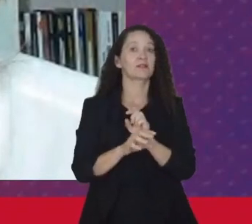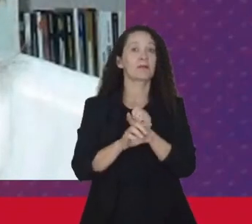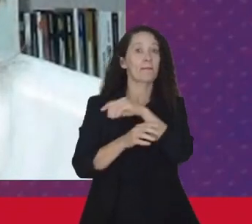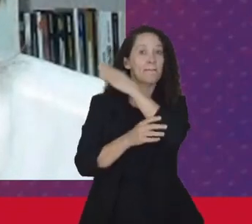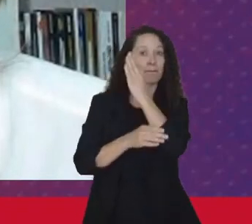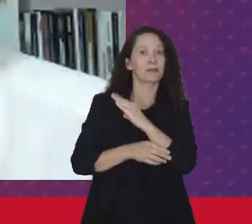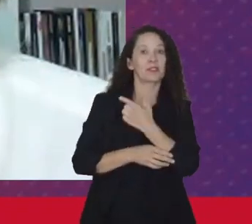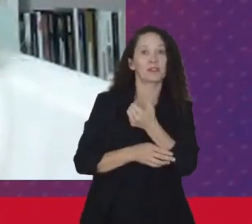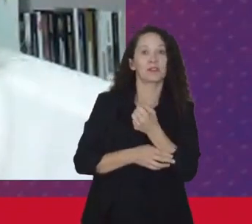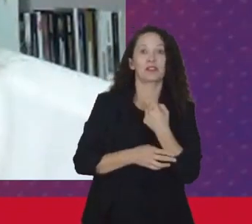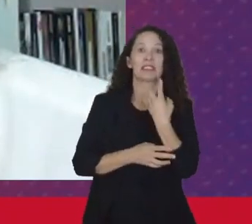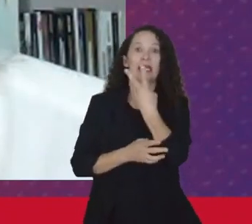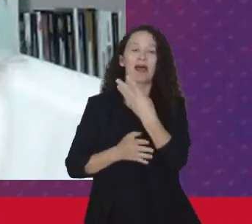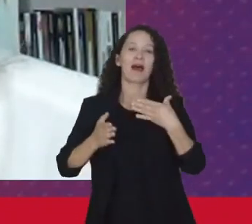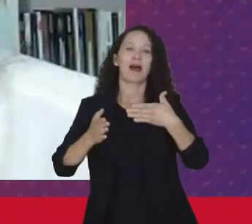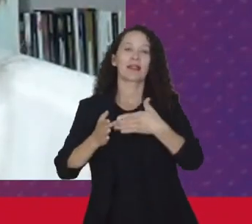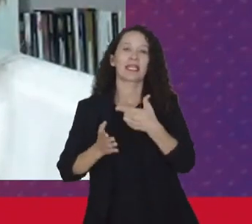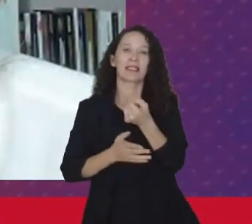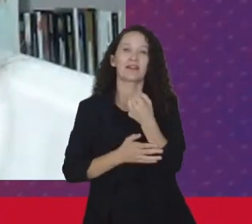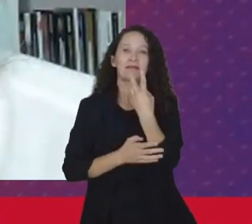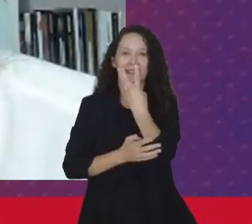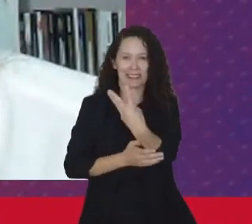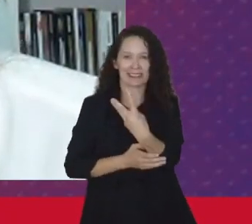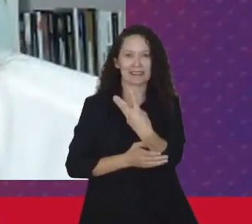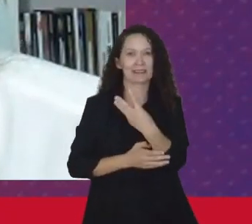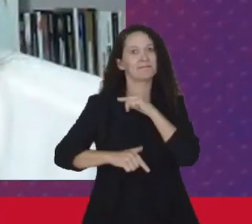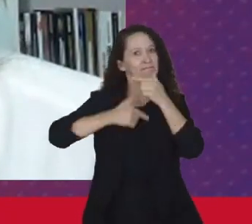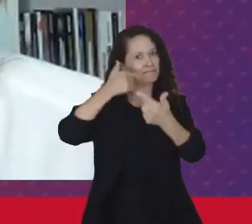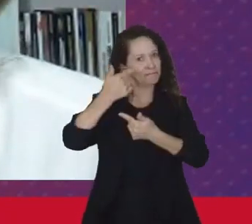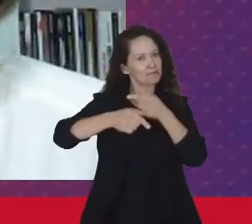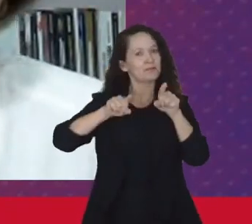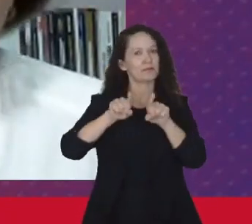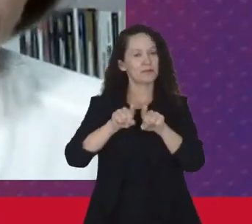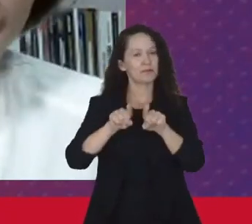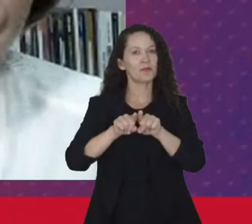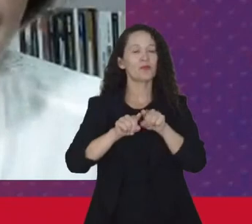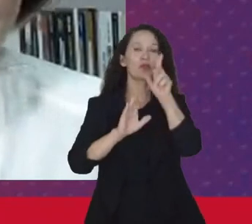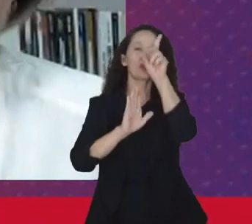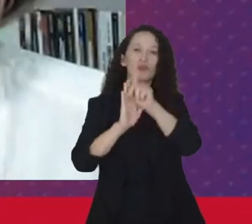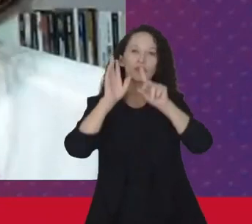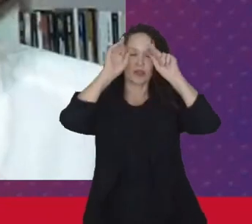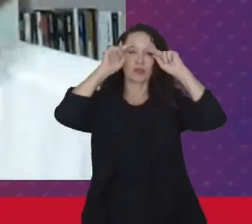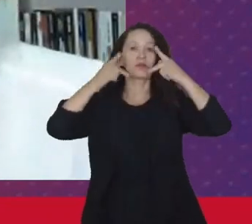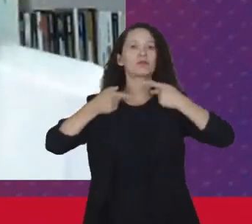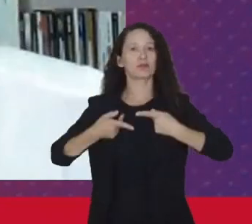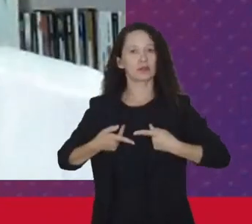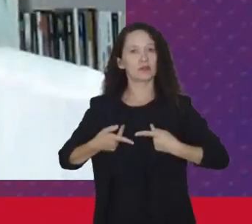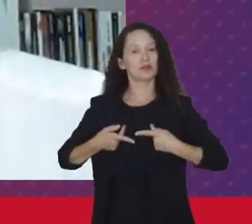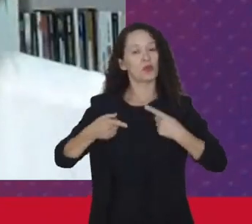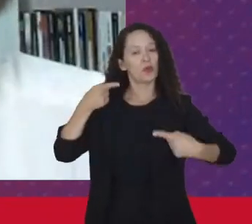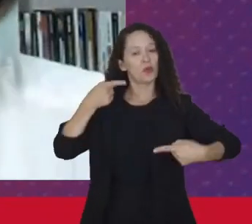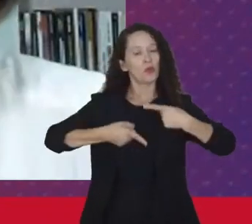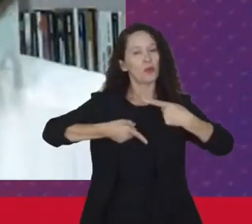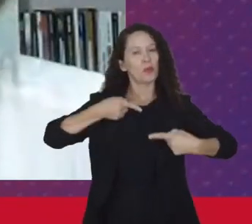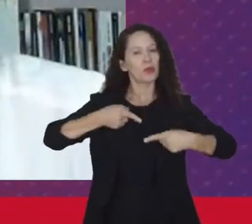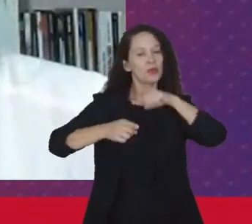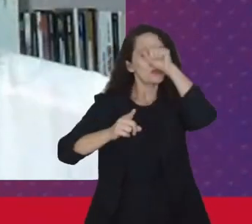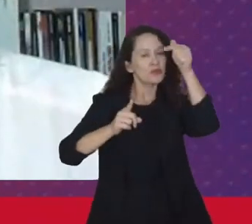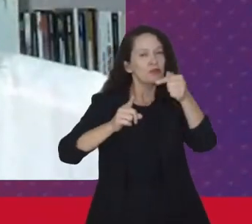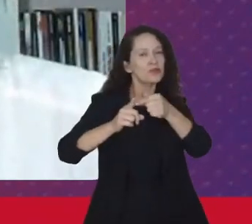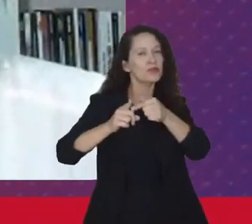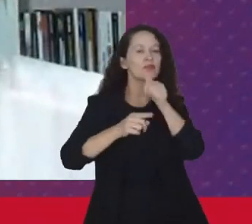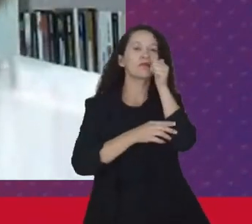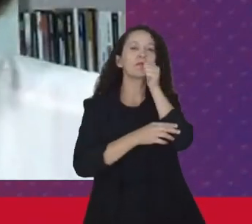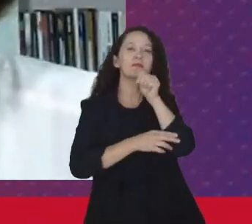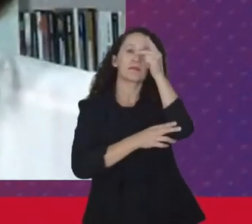de 2003 a 2013. Atuei também nos direitos humanos, com políticas para as mulheres